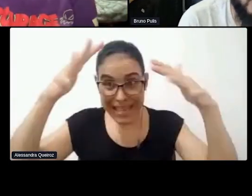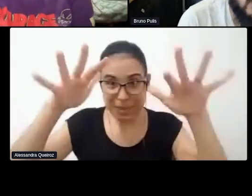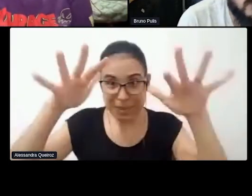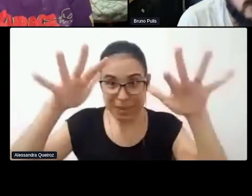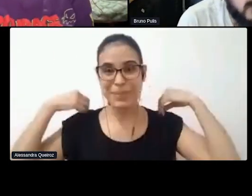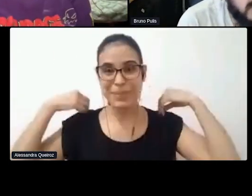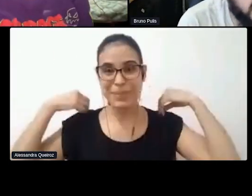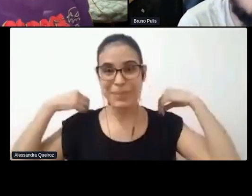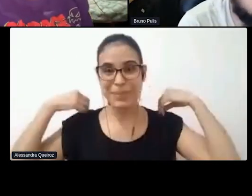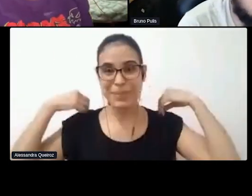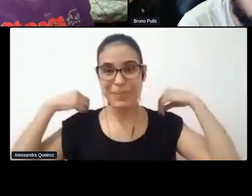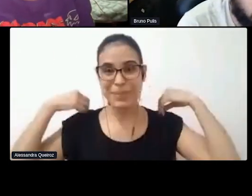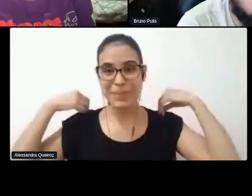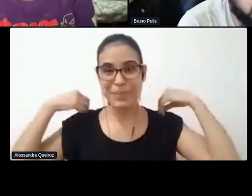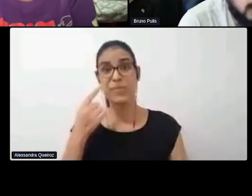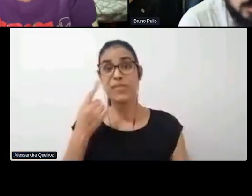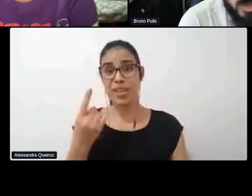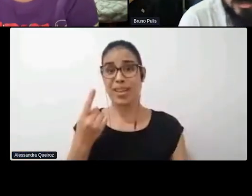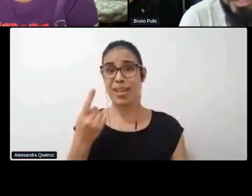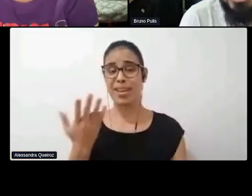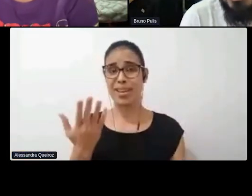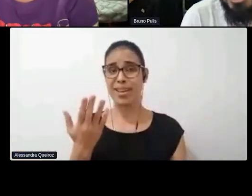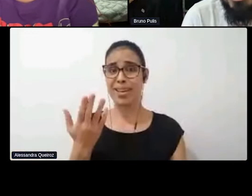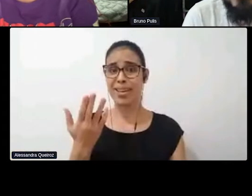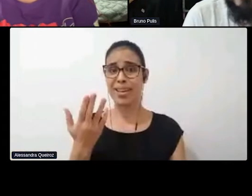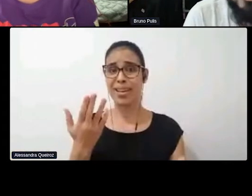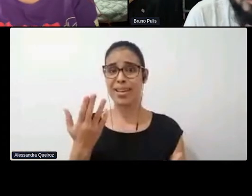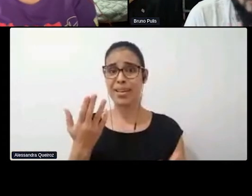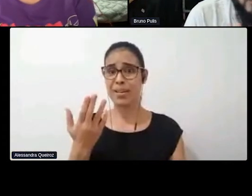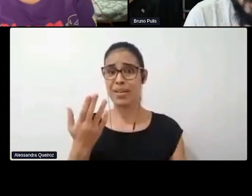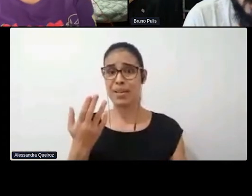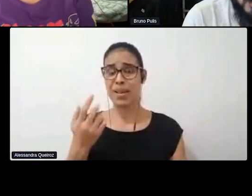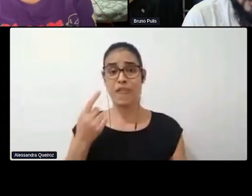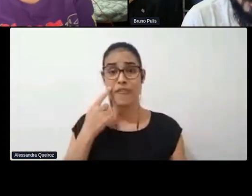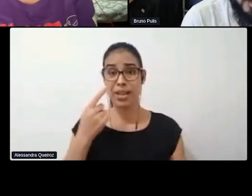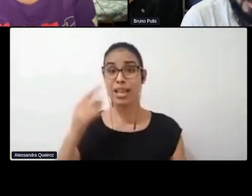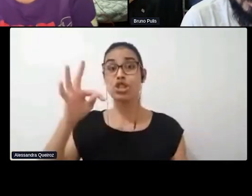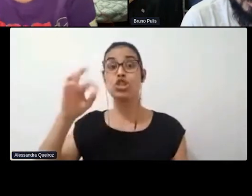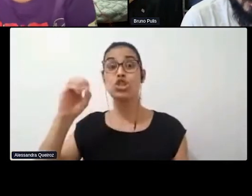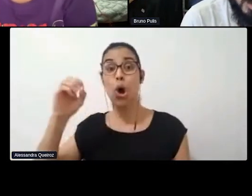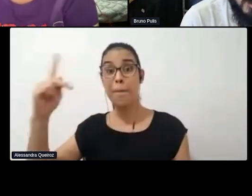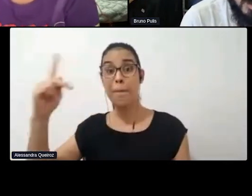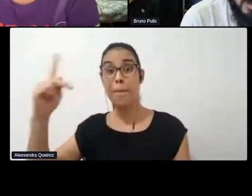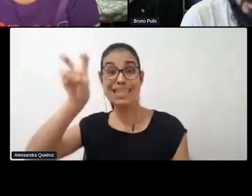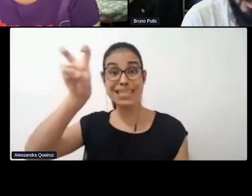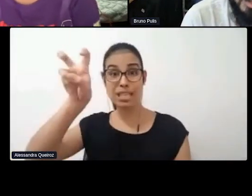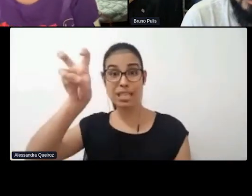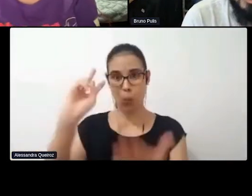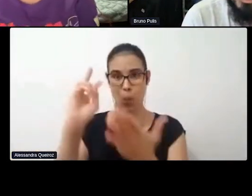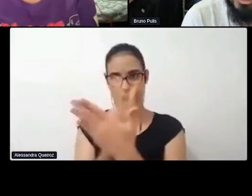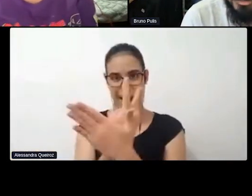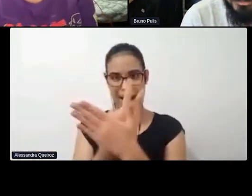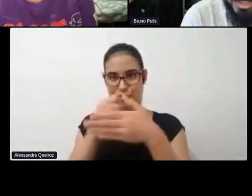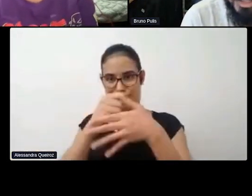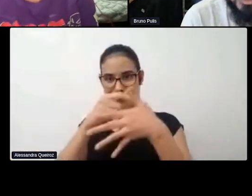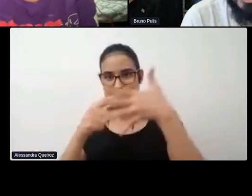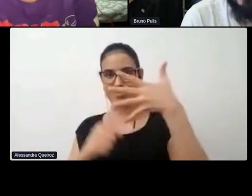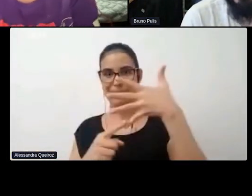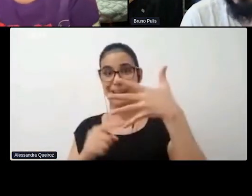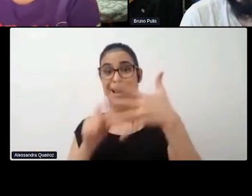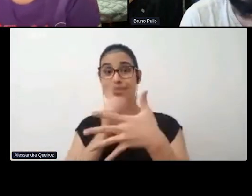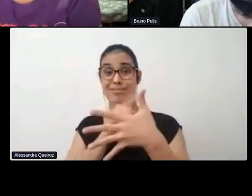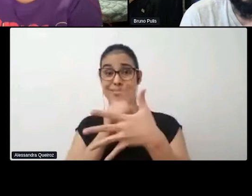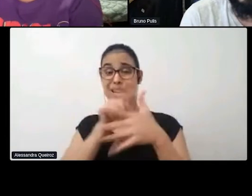são erros que... A gente tem o top 5 dos erros de acessibilidade na web, que é descrição de